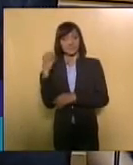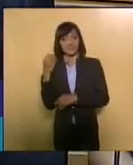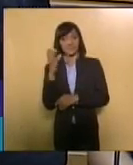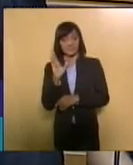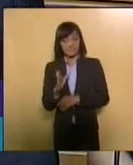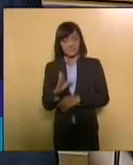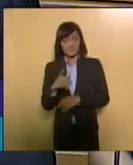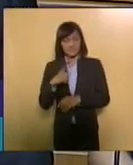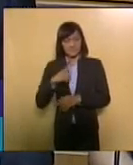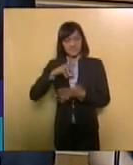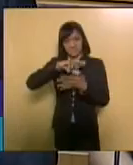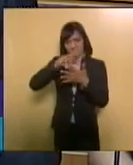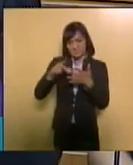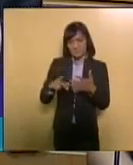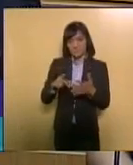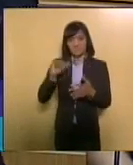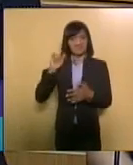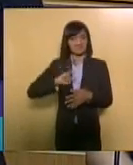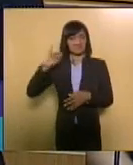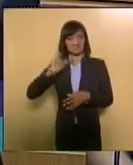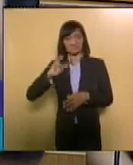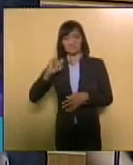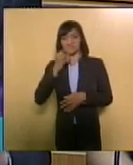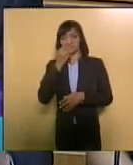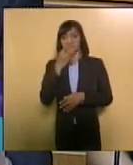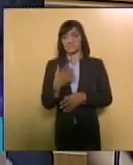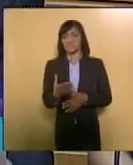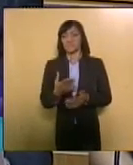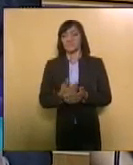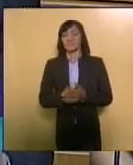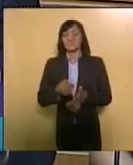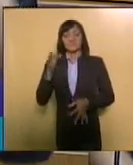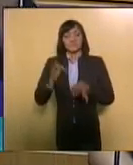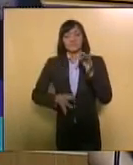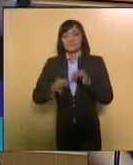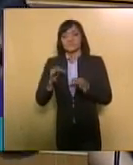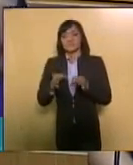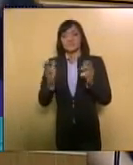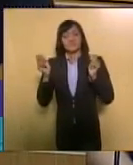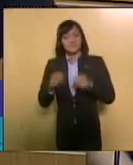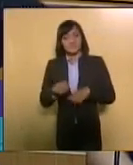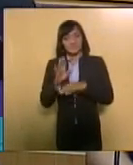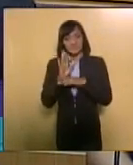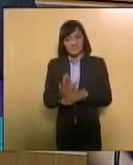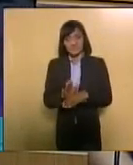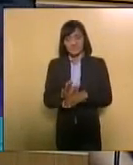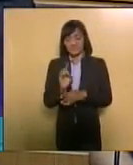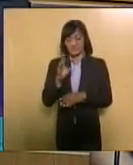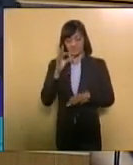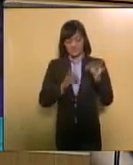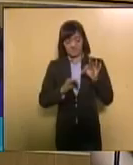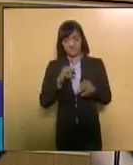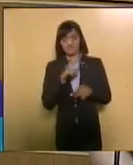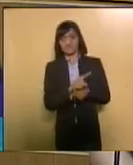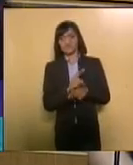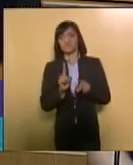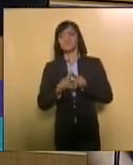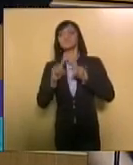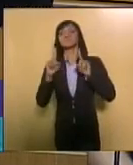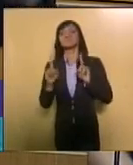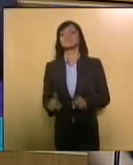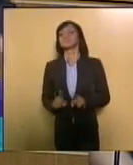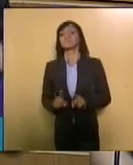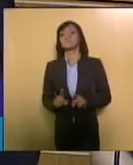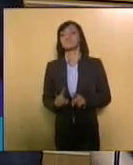coisas interessantes que estão fazendo lá com com justiça restaurativa que envolve não apenas a justiça propriamente dita mas